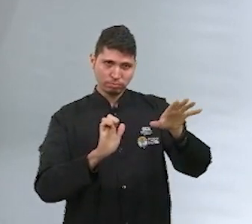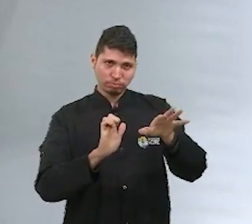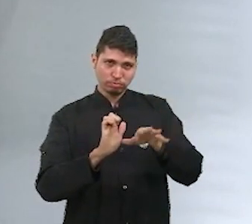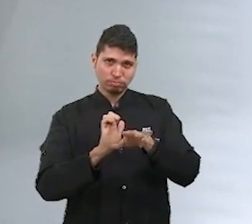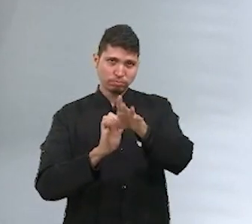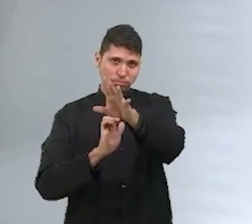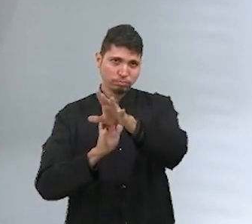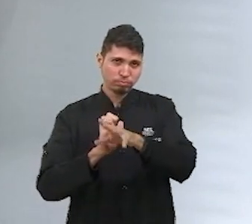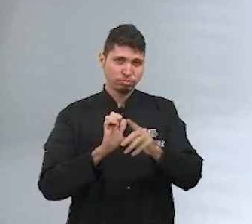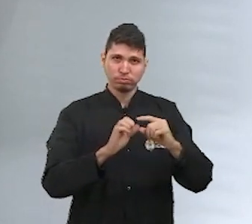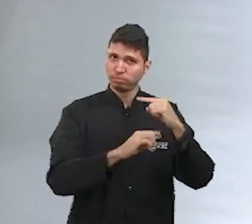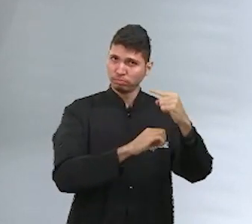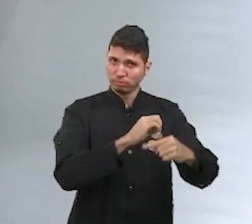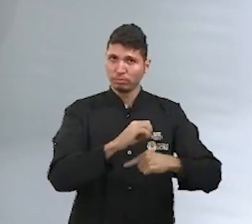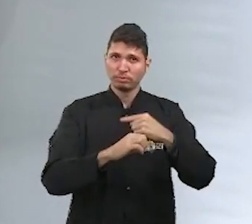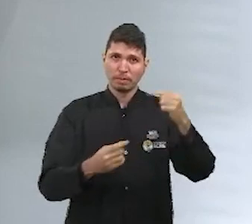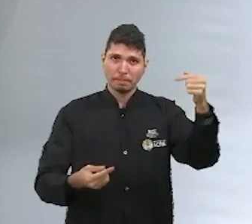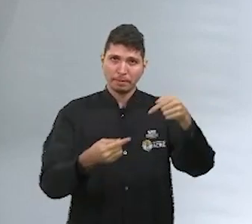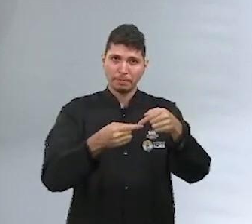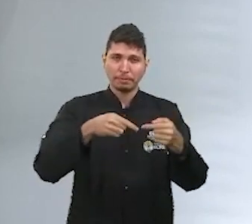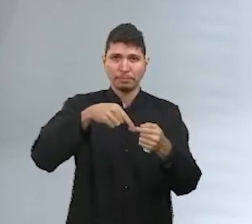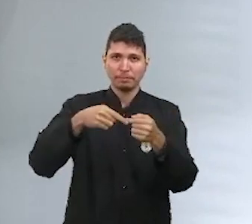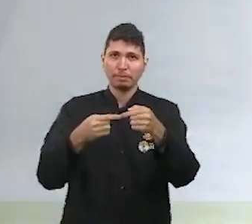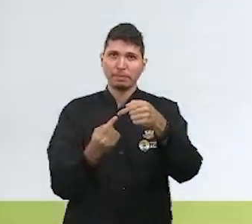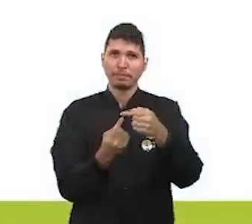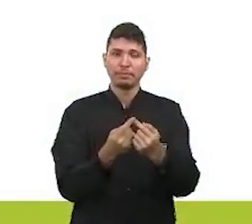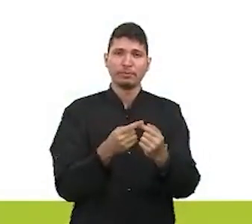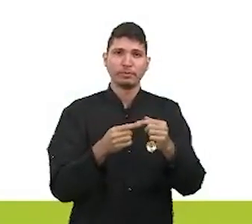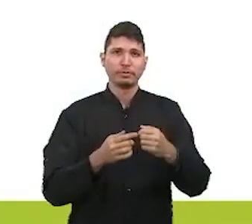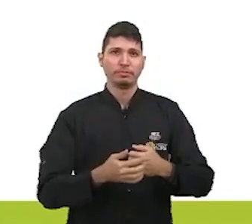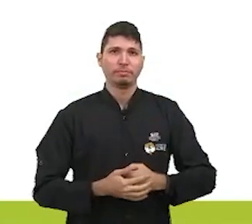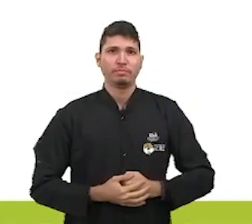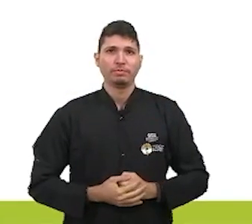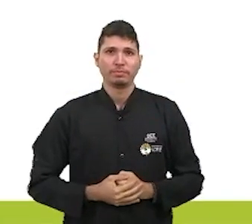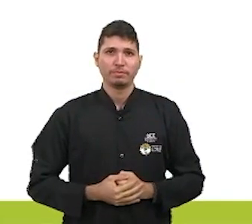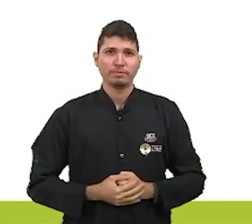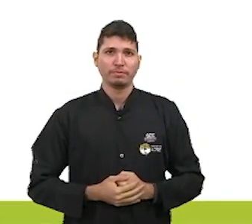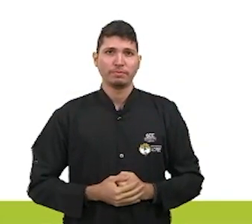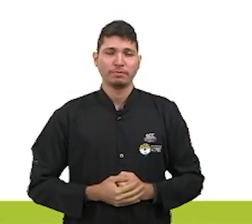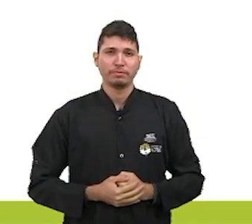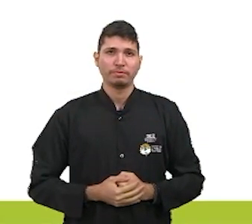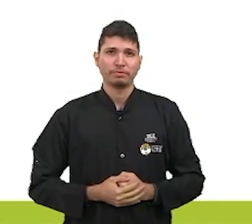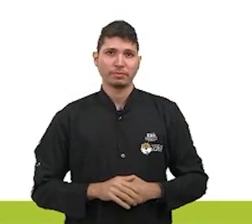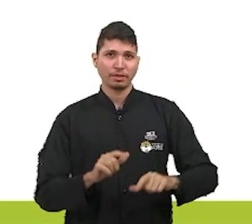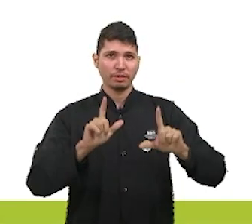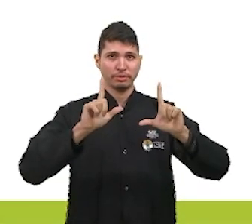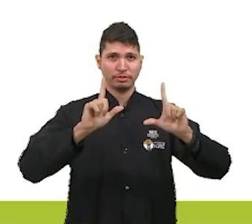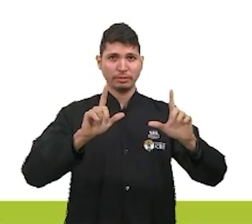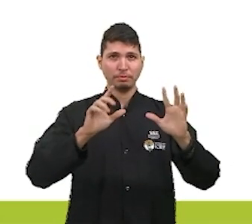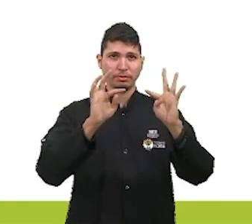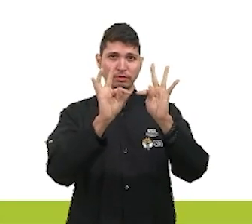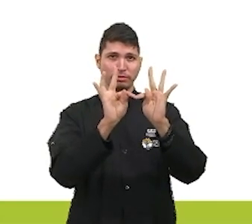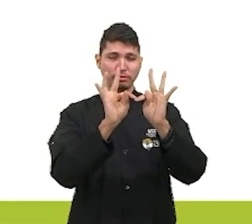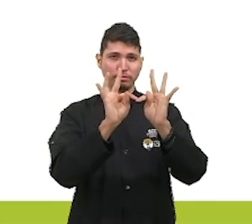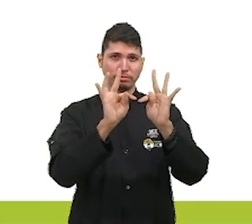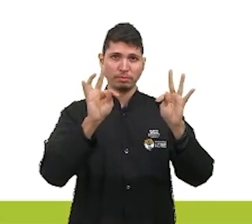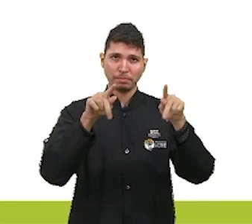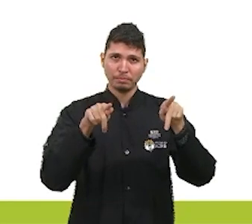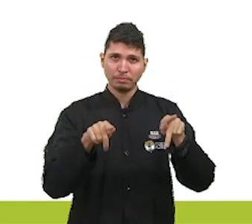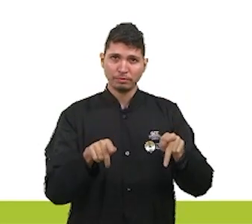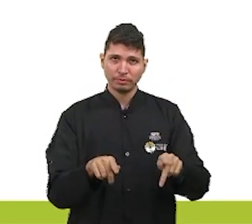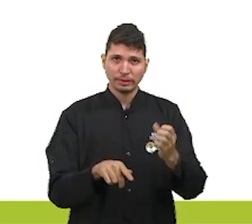eletronegativo na ligação. Para isso, eu coloquei aqui para vocês na tela a tabela periódica. E se